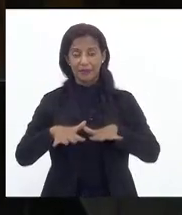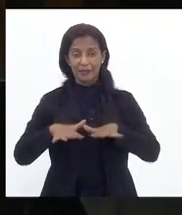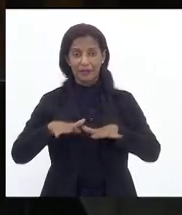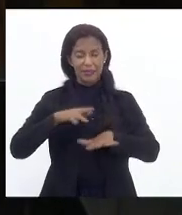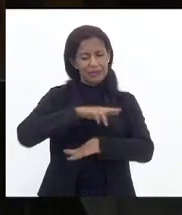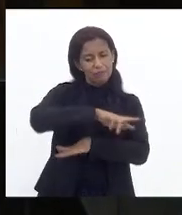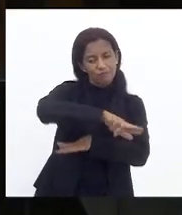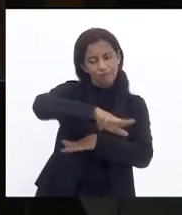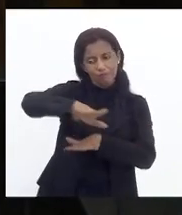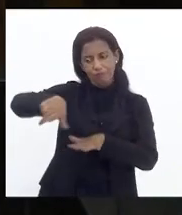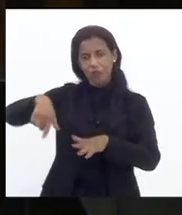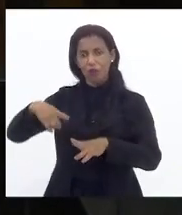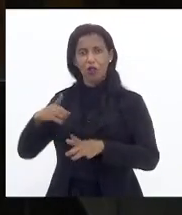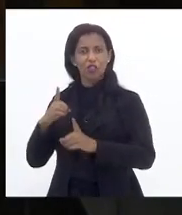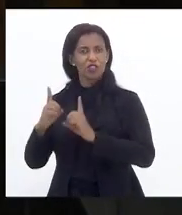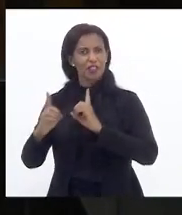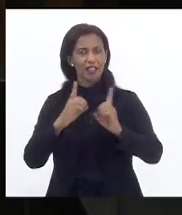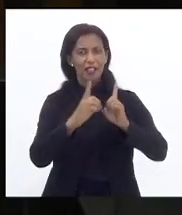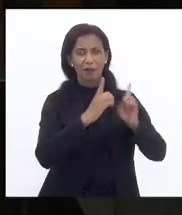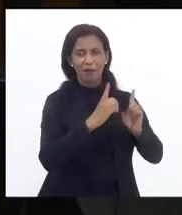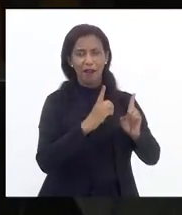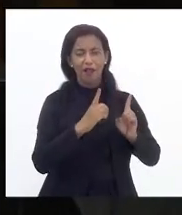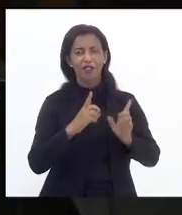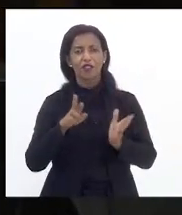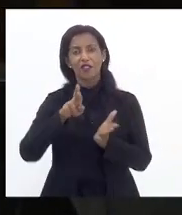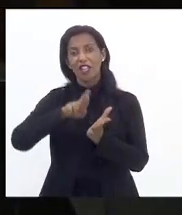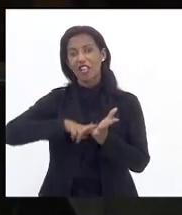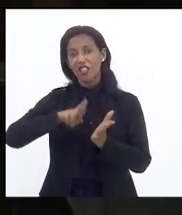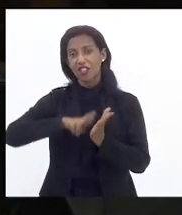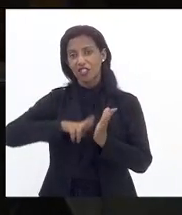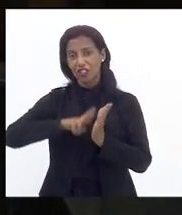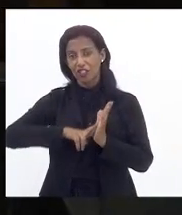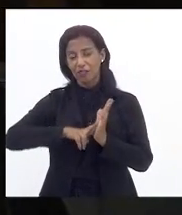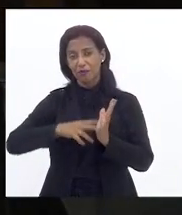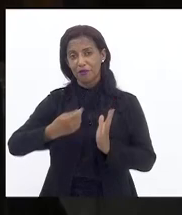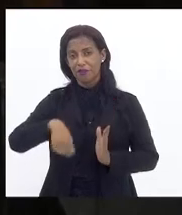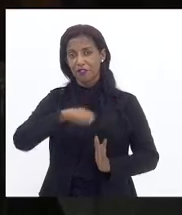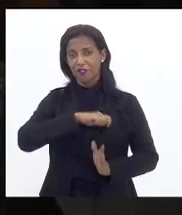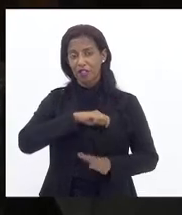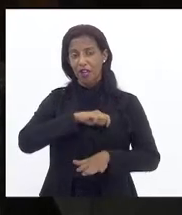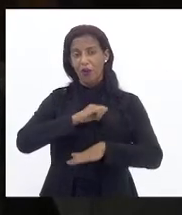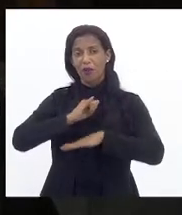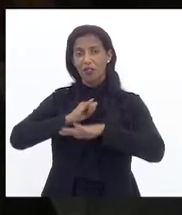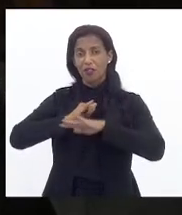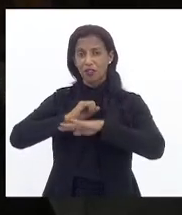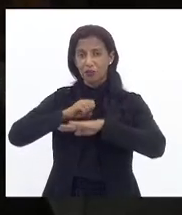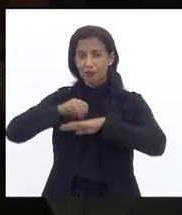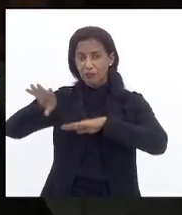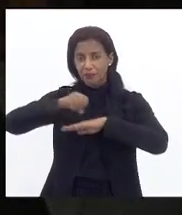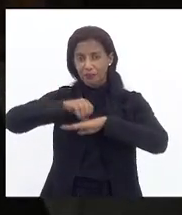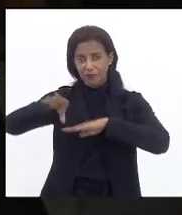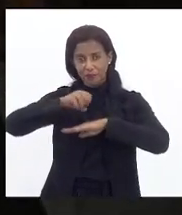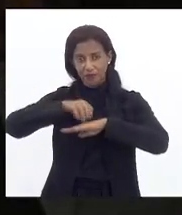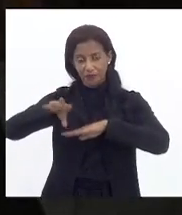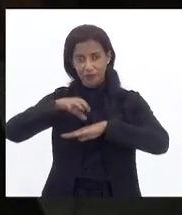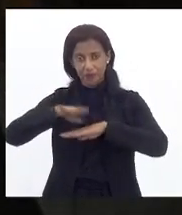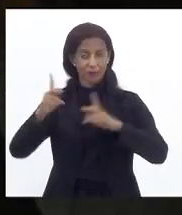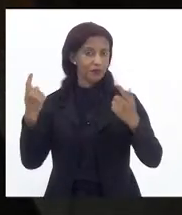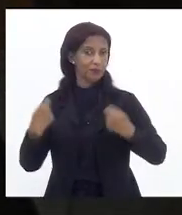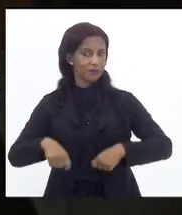de debates que a gente vai fazer sobre o regime de recuperação fiscal e as mensagens enviadas tão